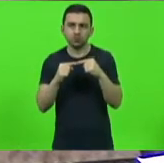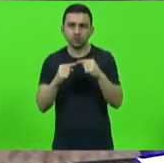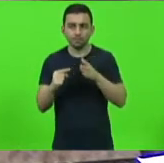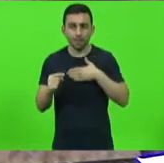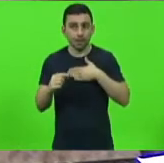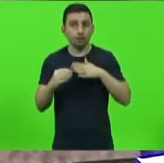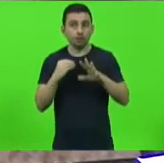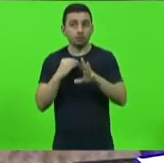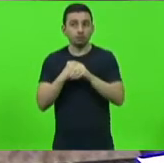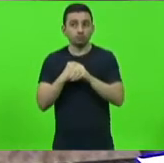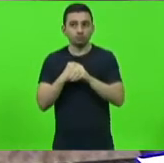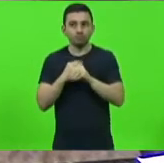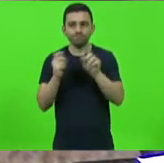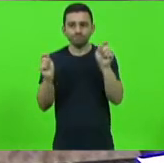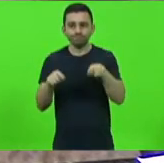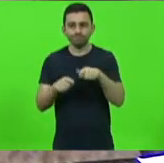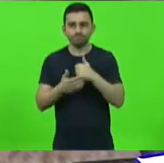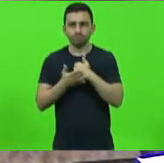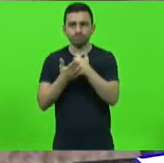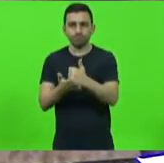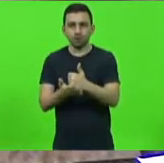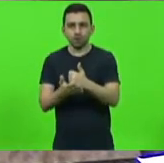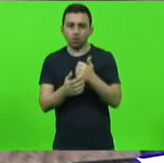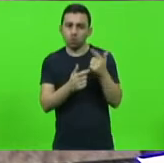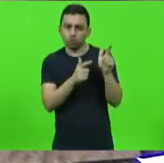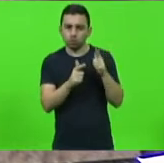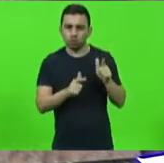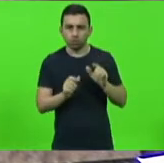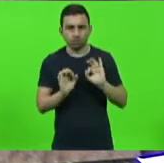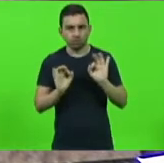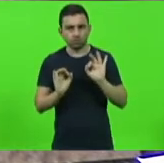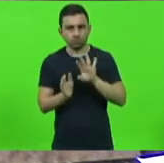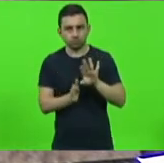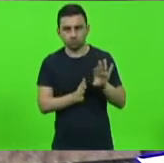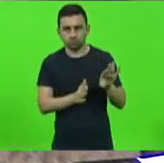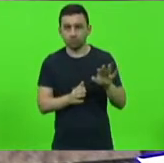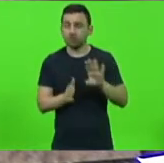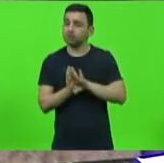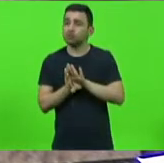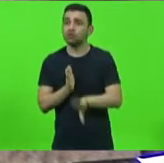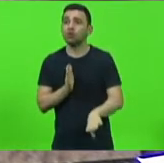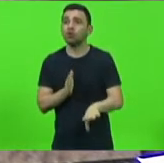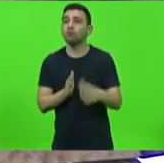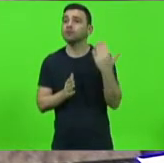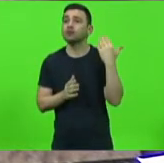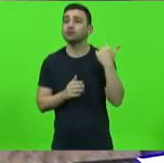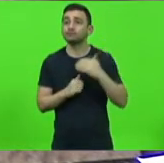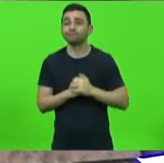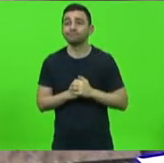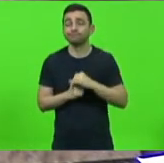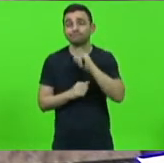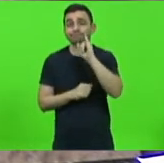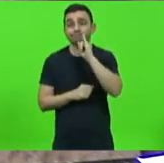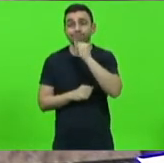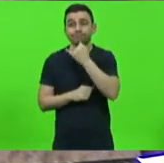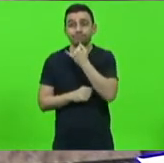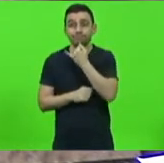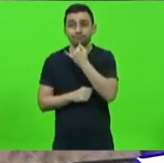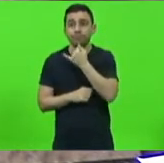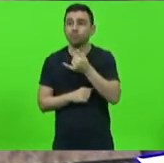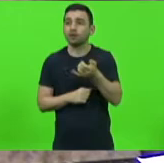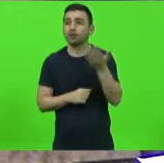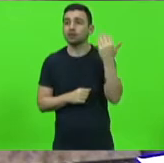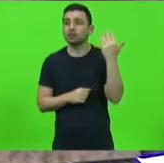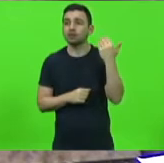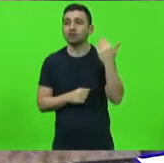ela contemplava esses, mas outros não. Outros não. E foi rejeitado aqui. Infelizmente, o nosso último recurso